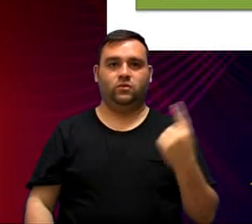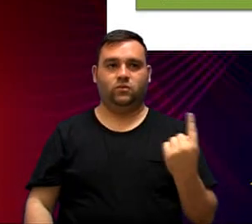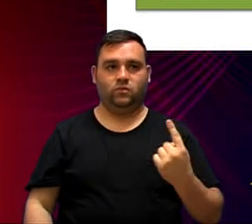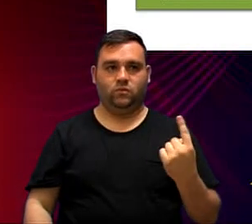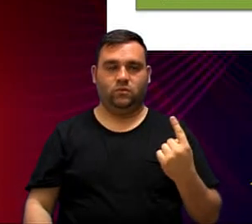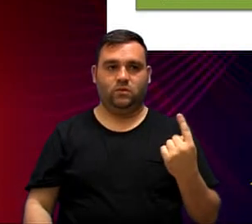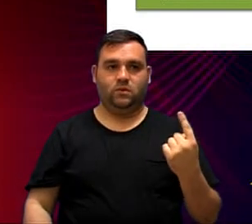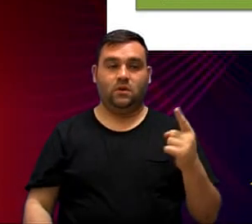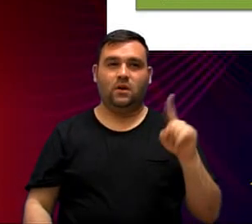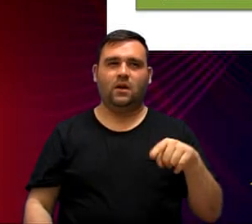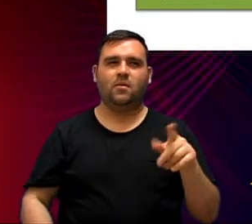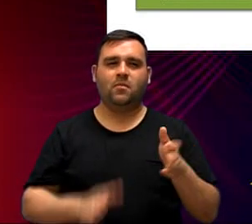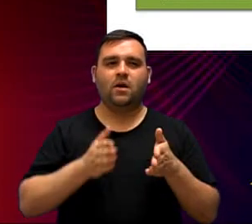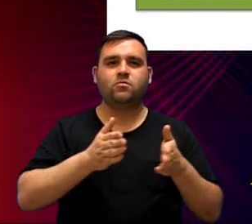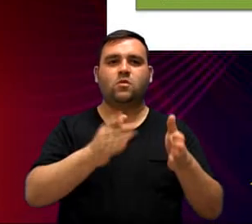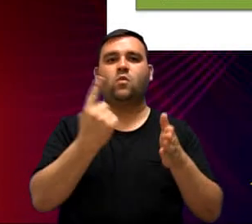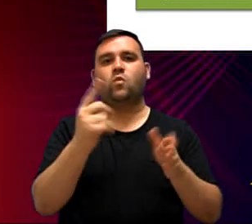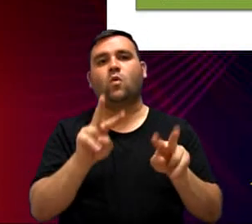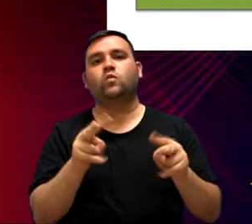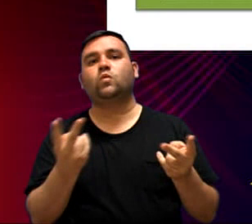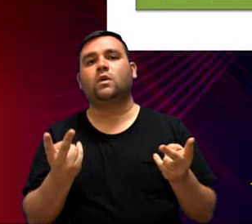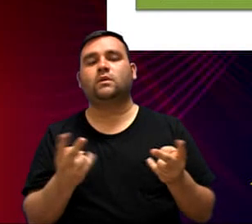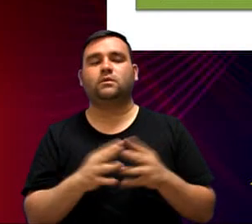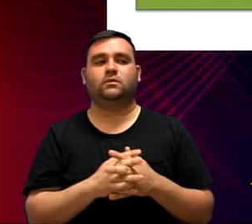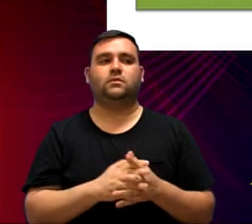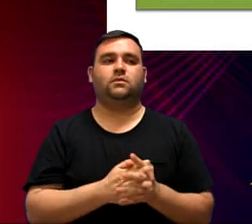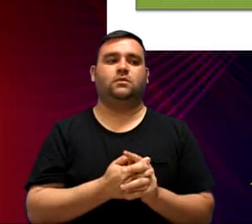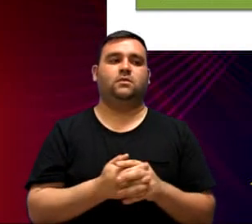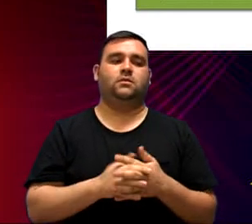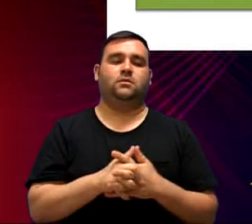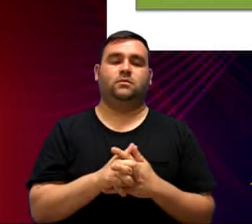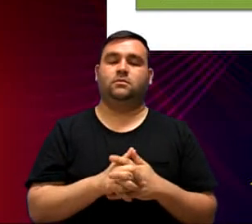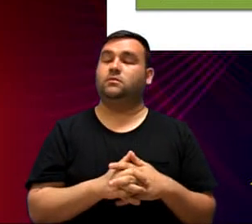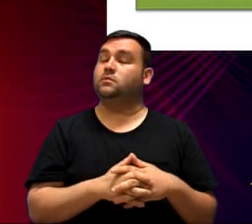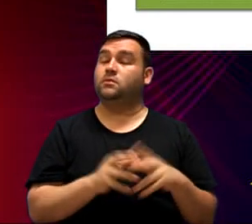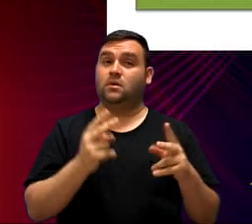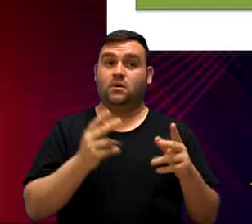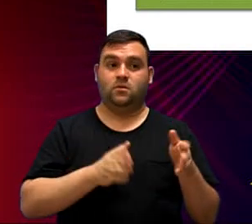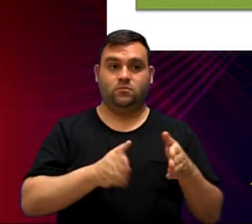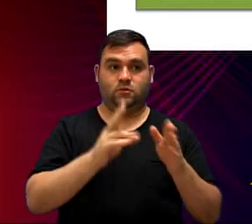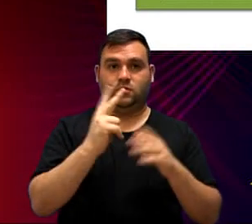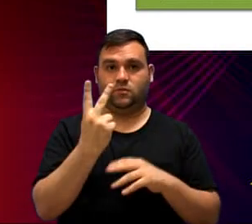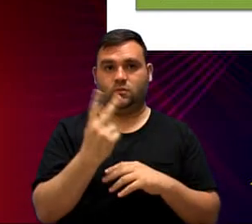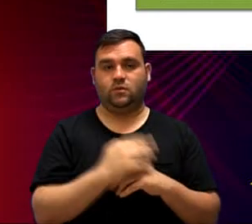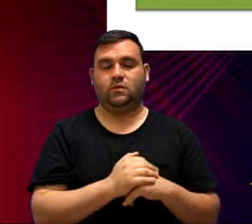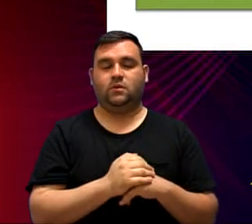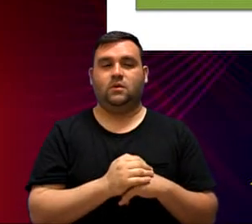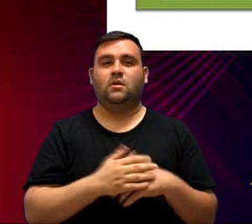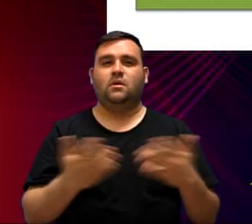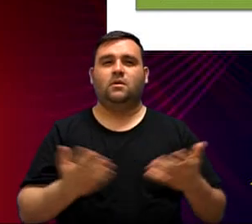É trecho, mas é uma pista só ou duas pistas? Duas pistas. Duas pistas.